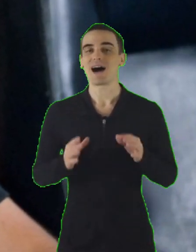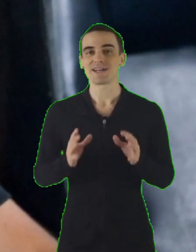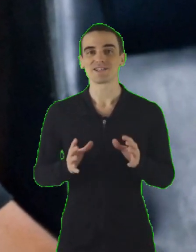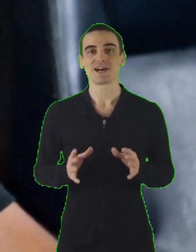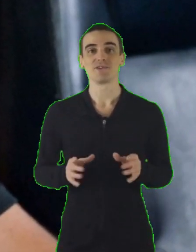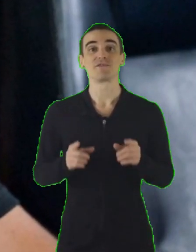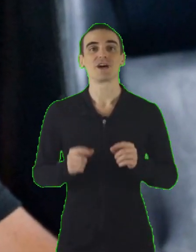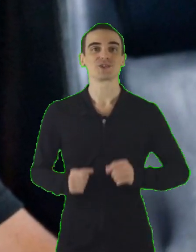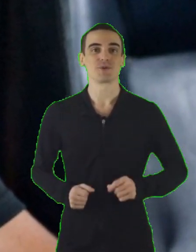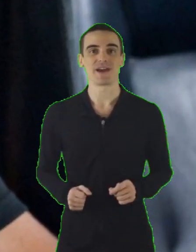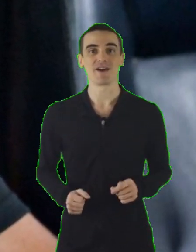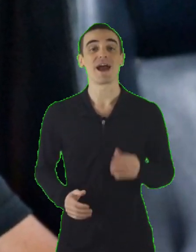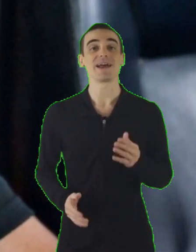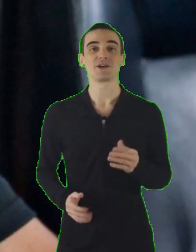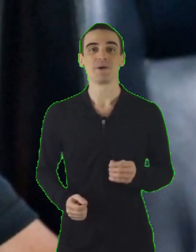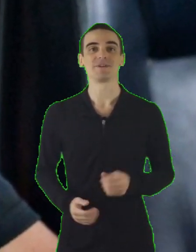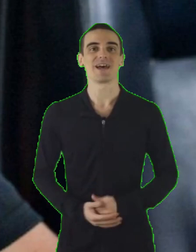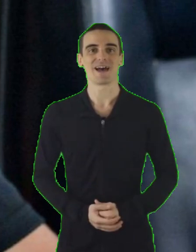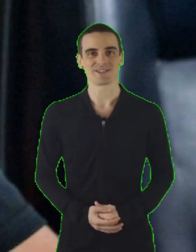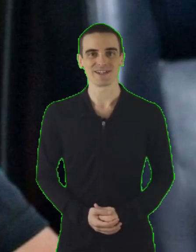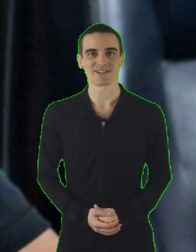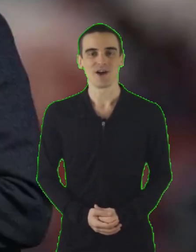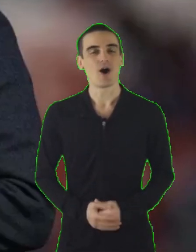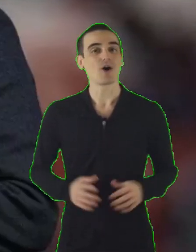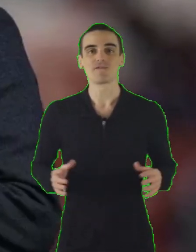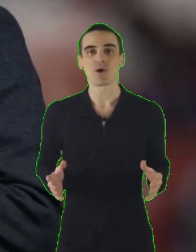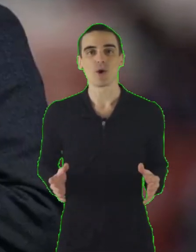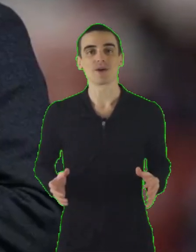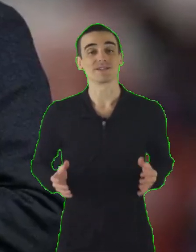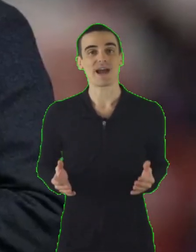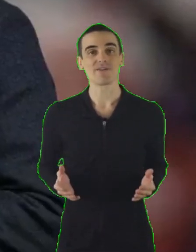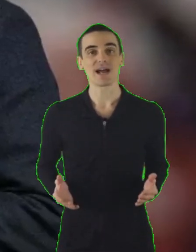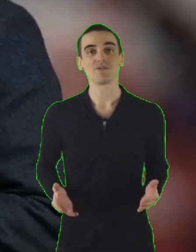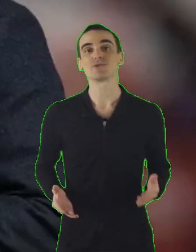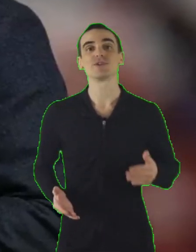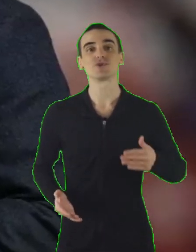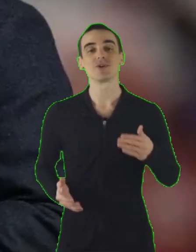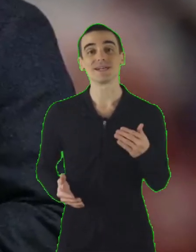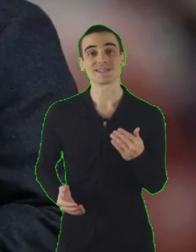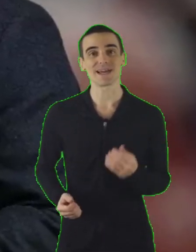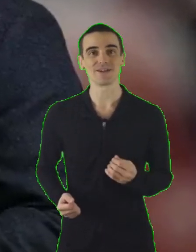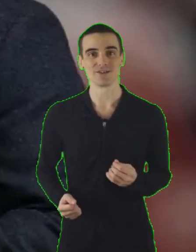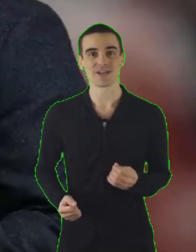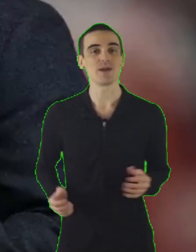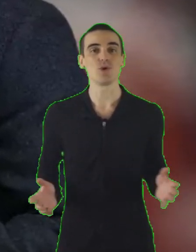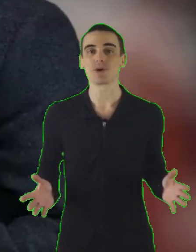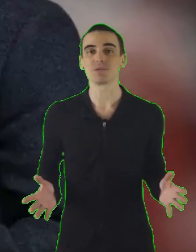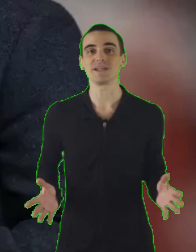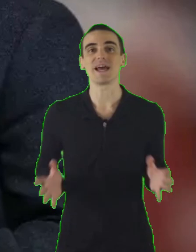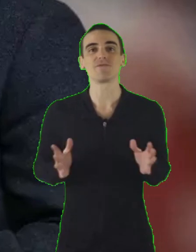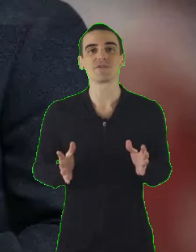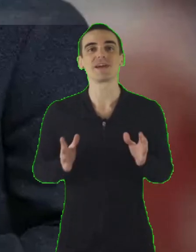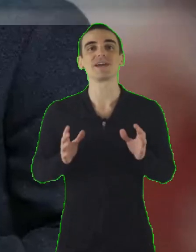de agosto de 1984, na cidade argentina de La Plata. Teve carreira tímida como jogador profissional e, ainda cedo, iniciou a